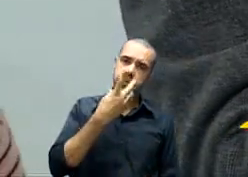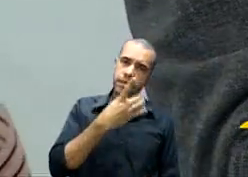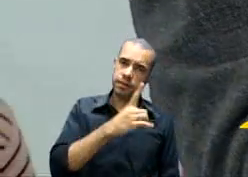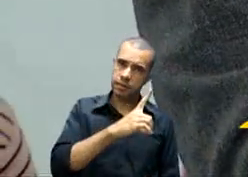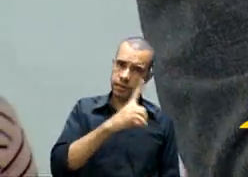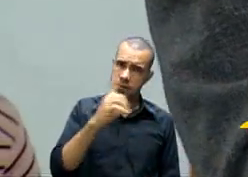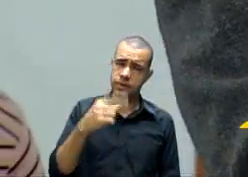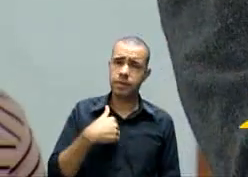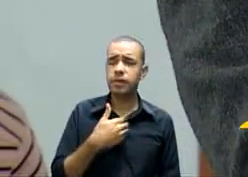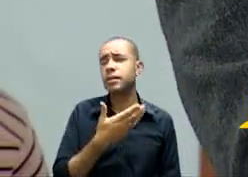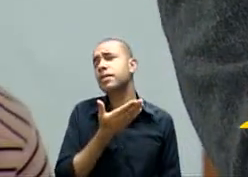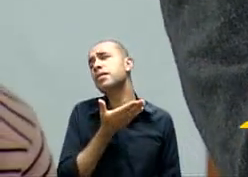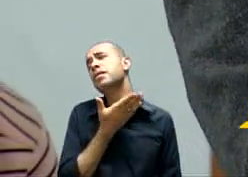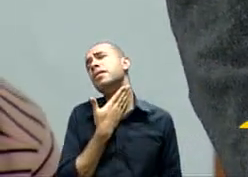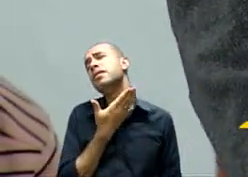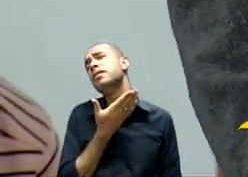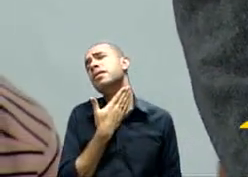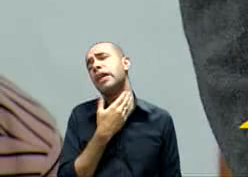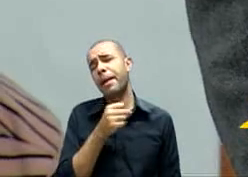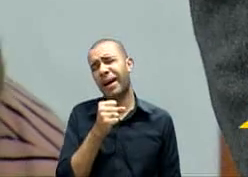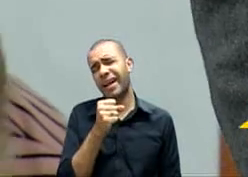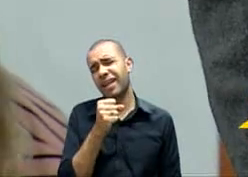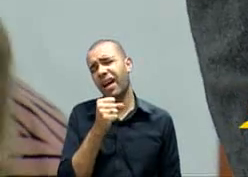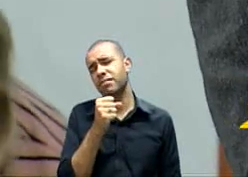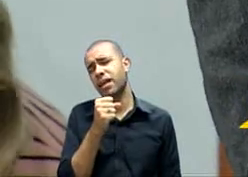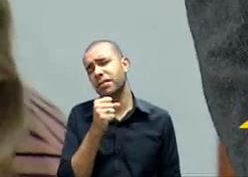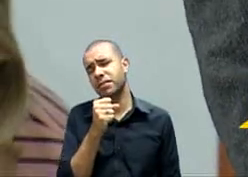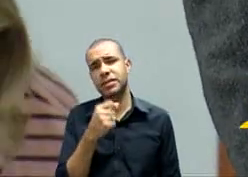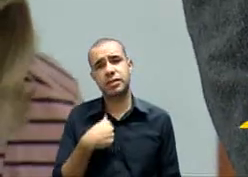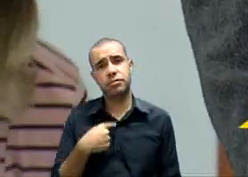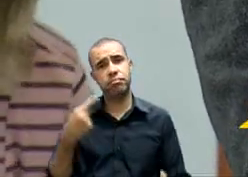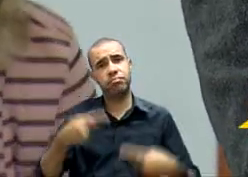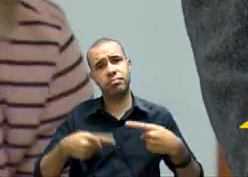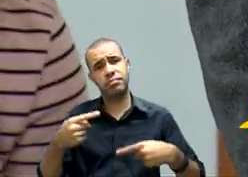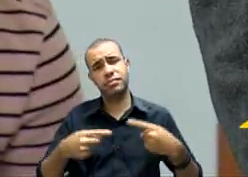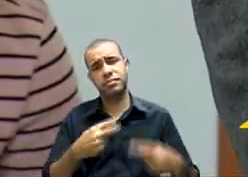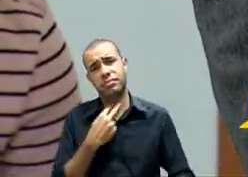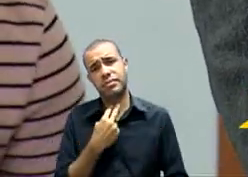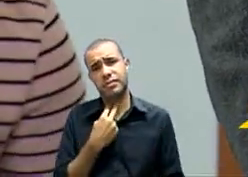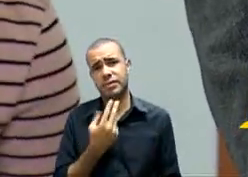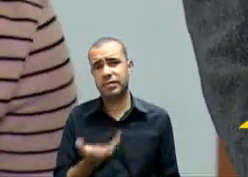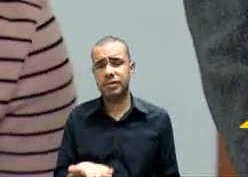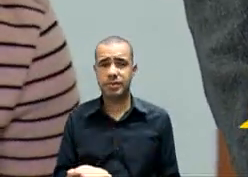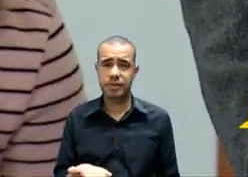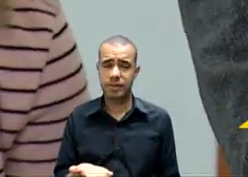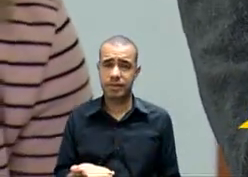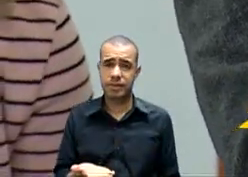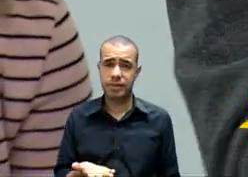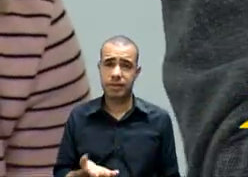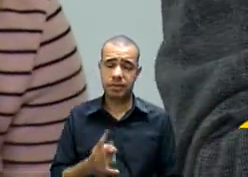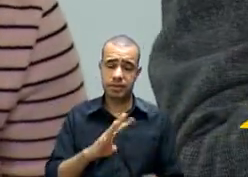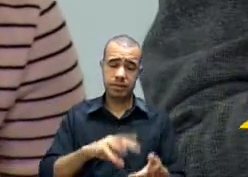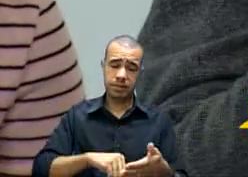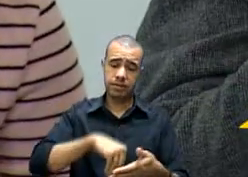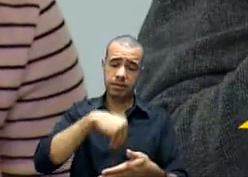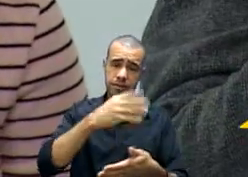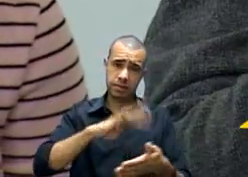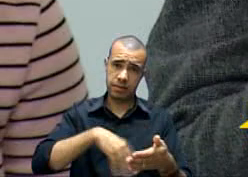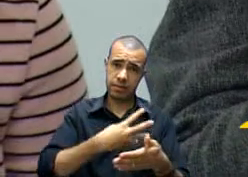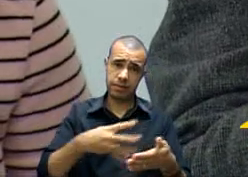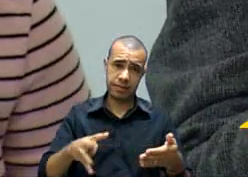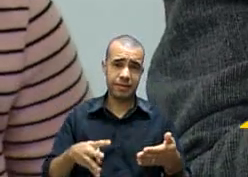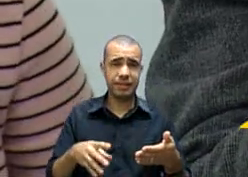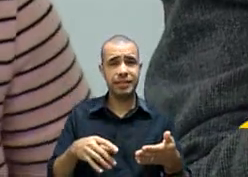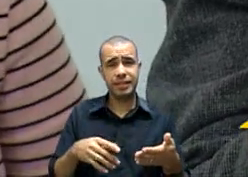eu estou sem voz, eu não poderei discutir. Além da Semana da Saúde Mental, acho que eu vou fazer a saúde